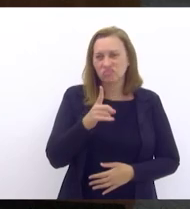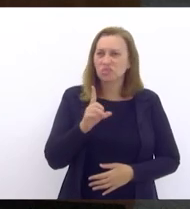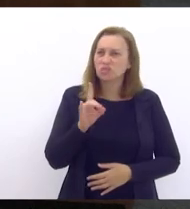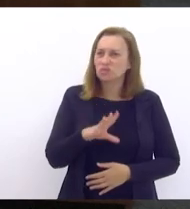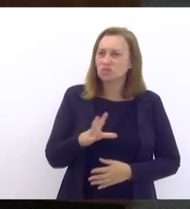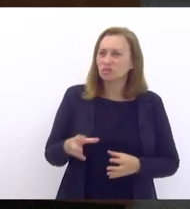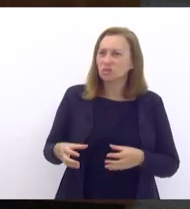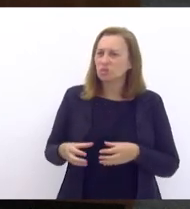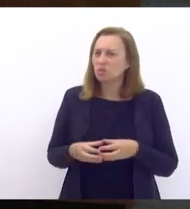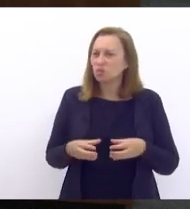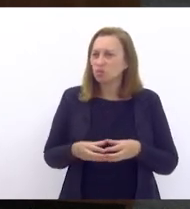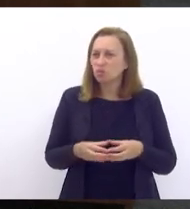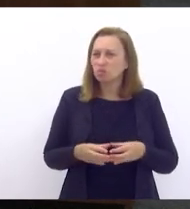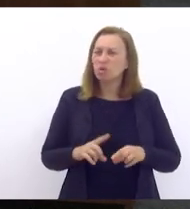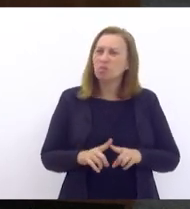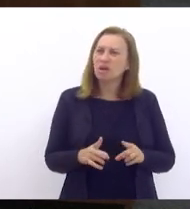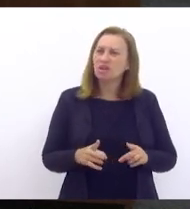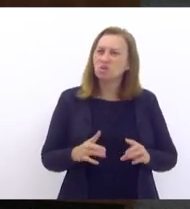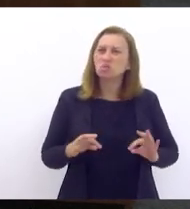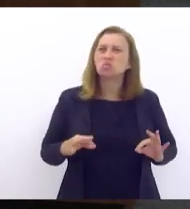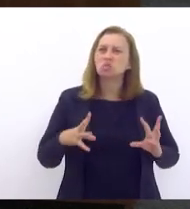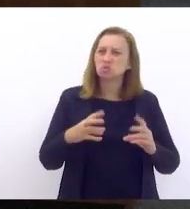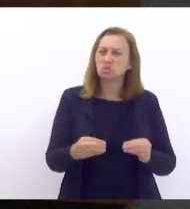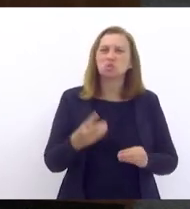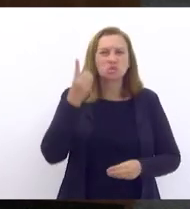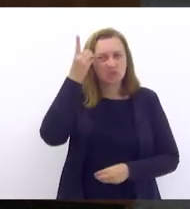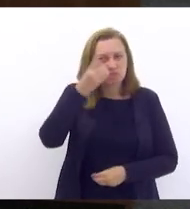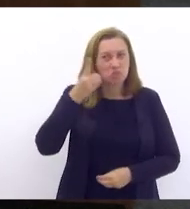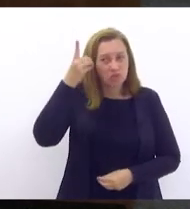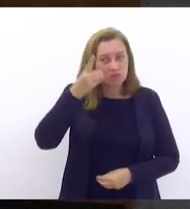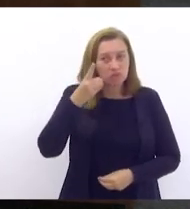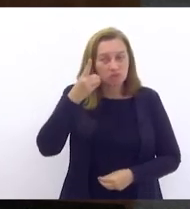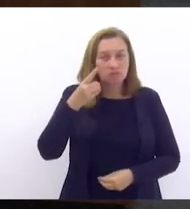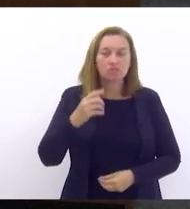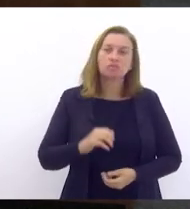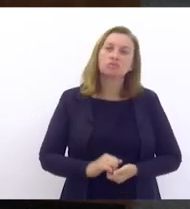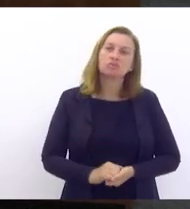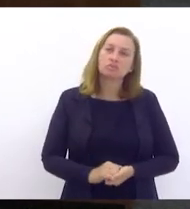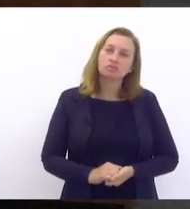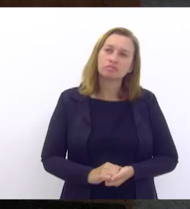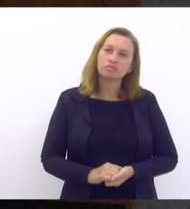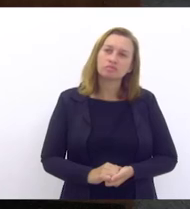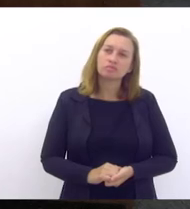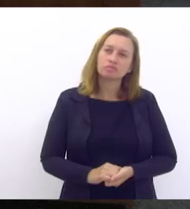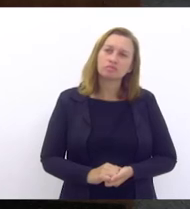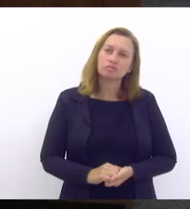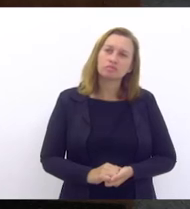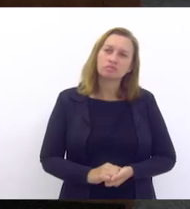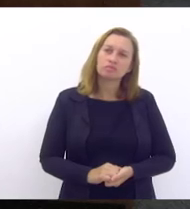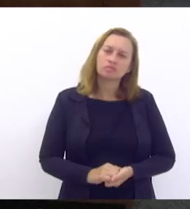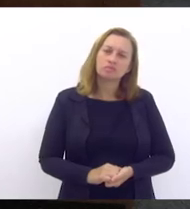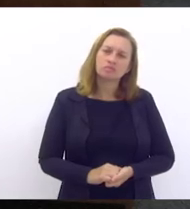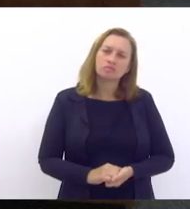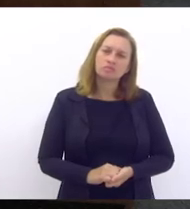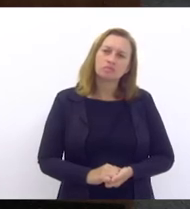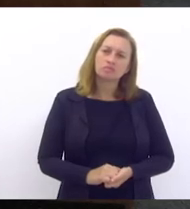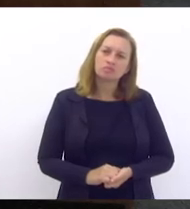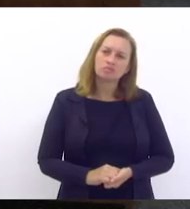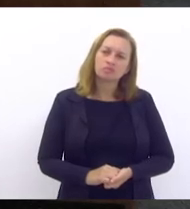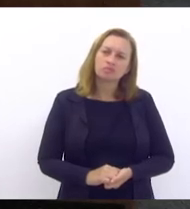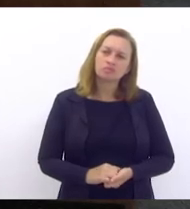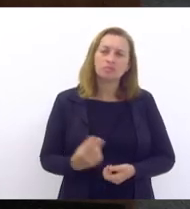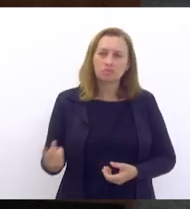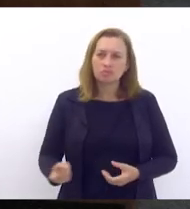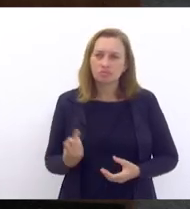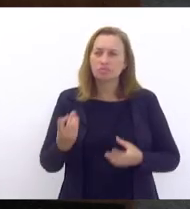com a bancada, mas com todos os deputados que prezam, né, por uma boa